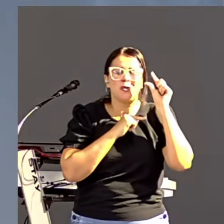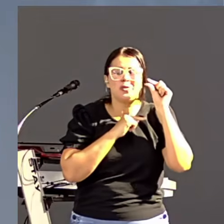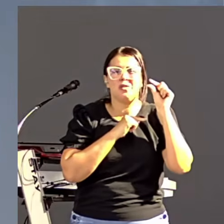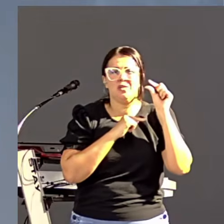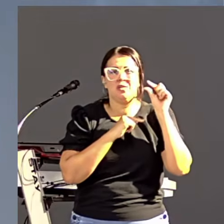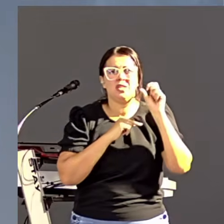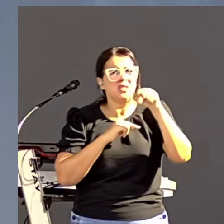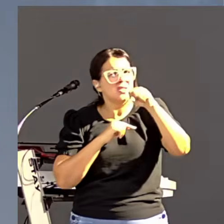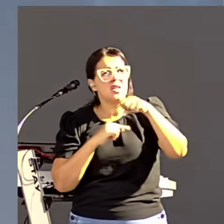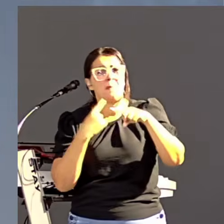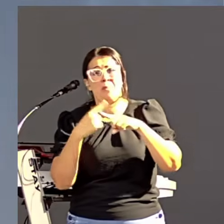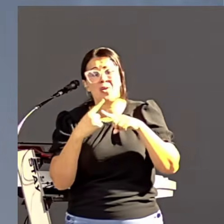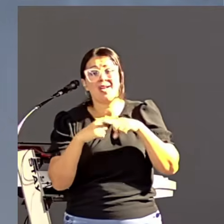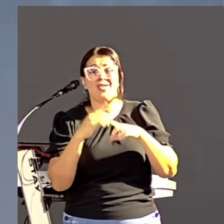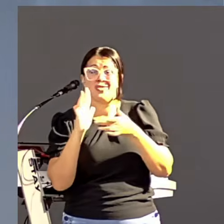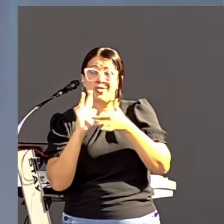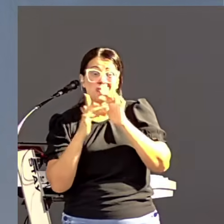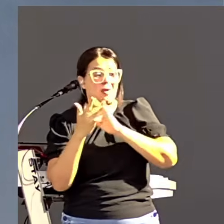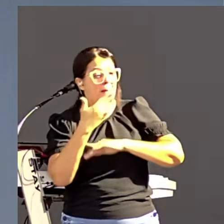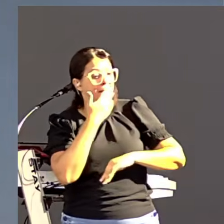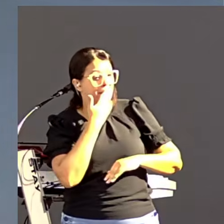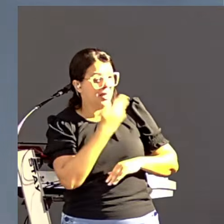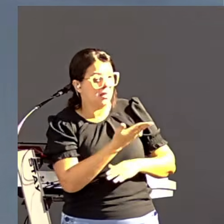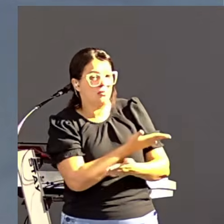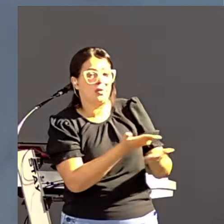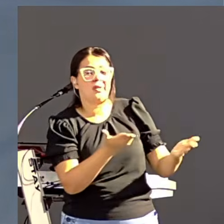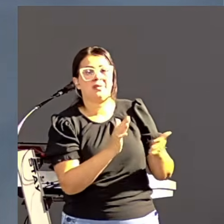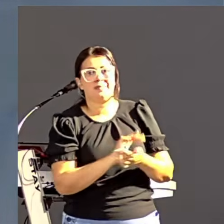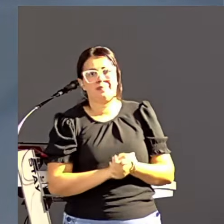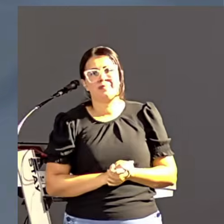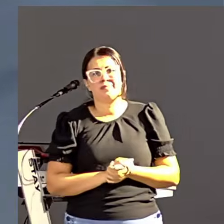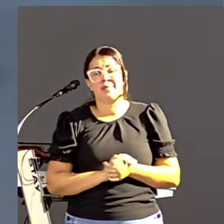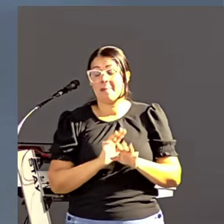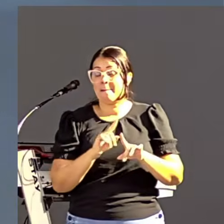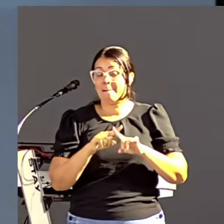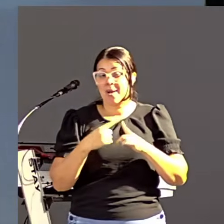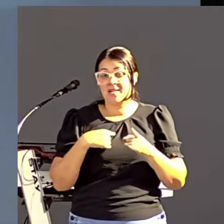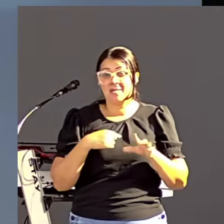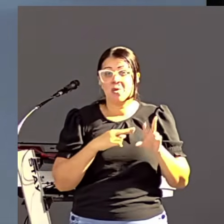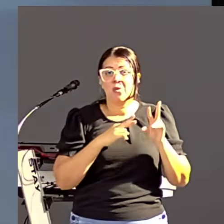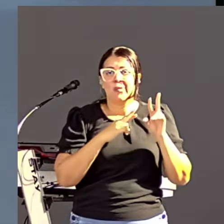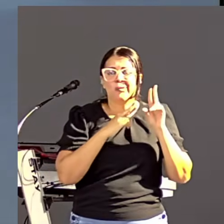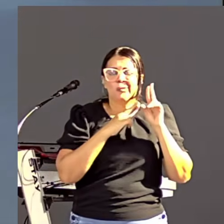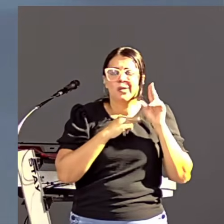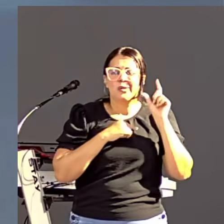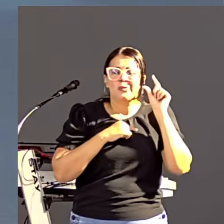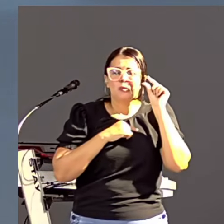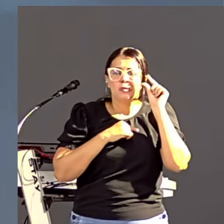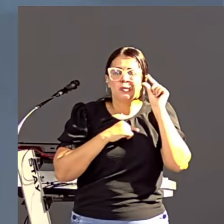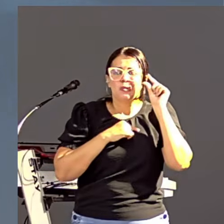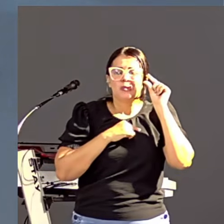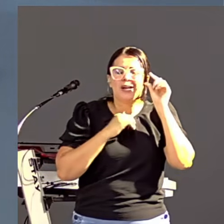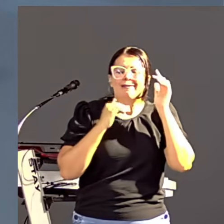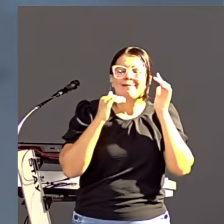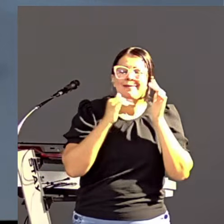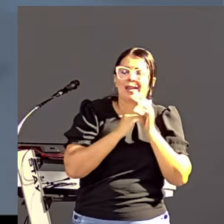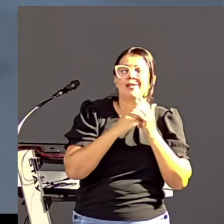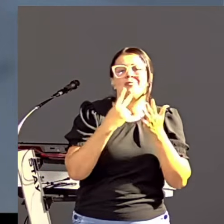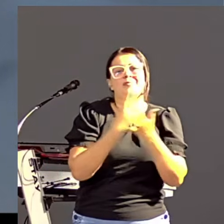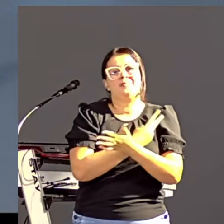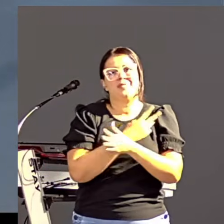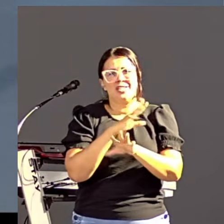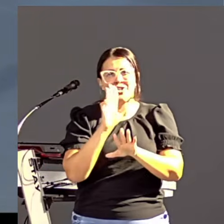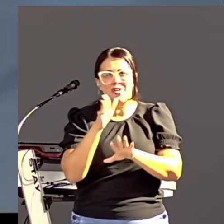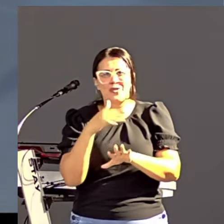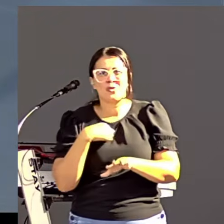Eles receberam um pedido de Jesus. Eles seguraram até quando deu, tá? Eles seguraram até quando deu. Já viu quando você